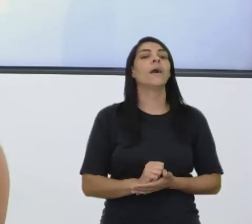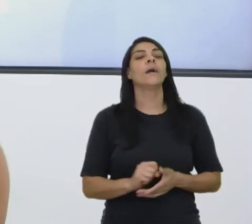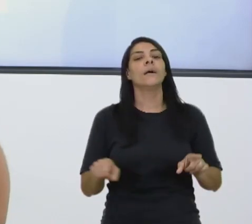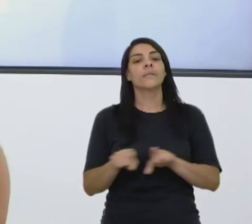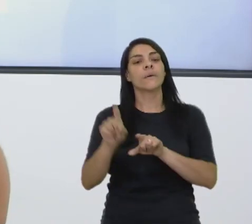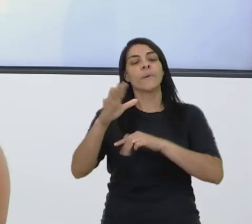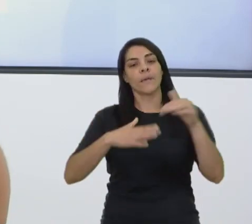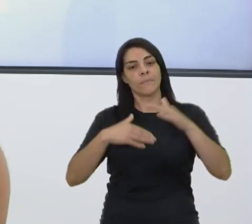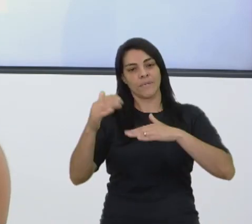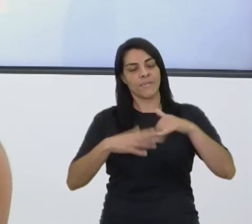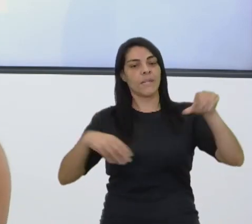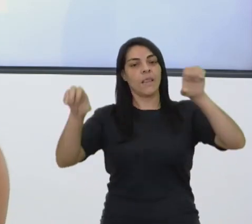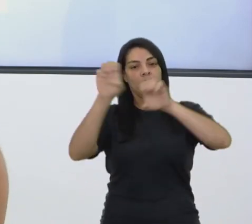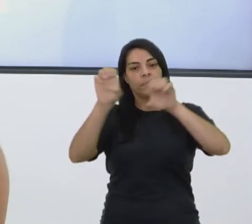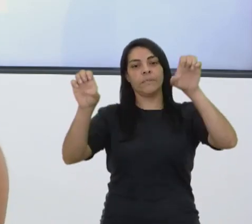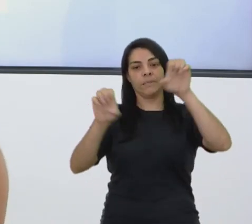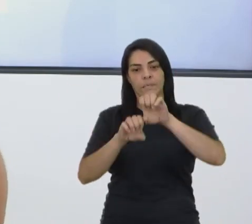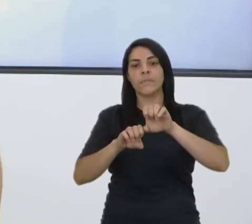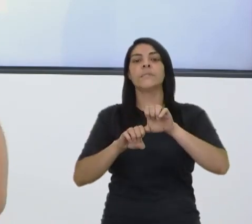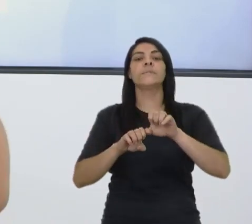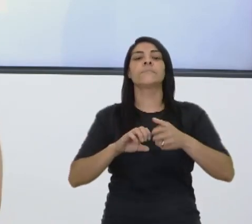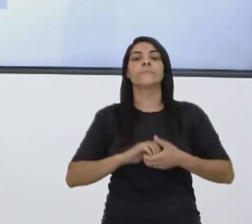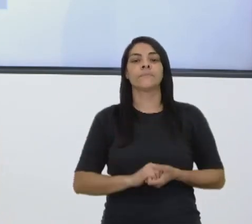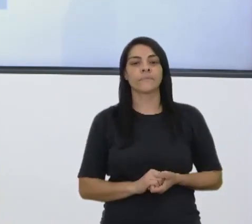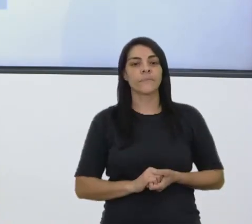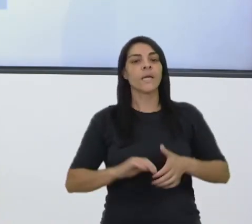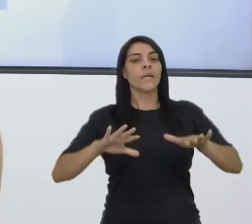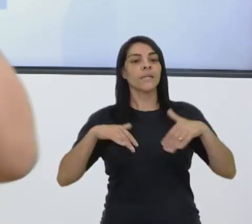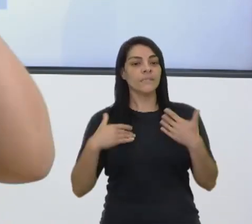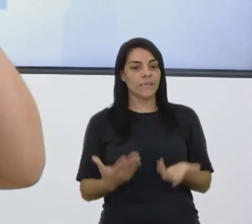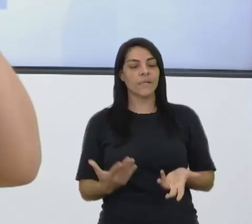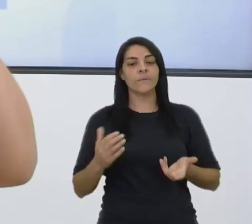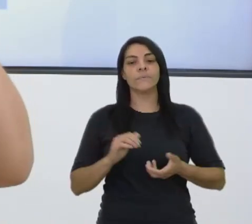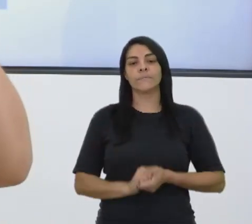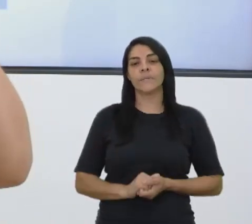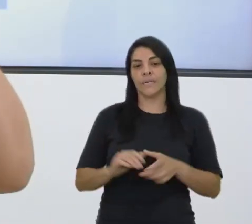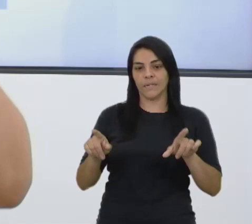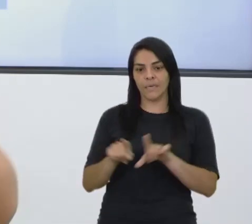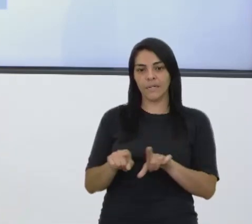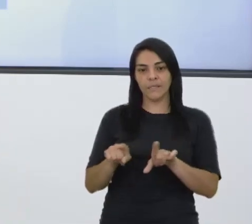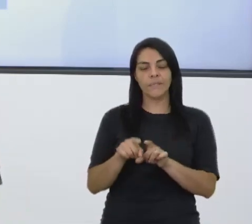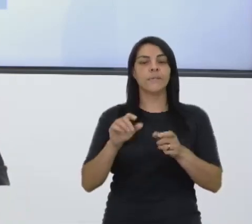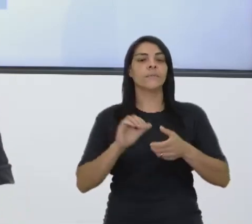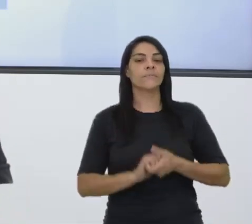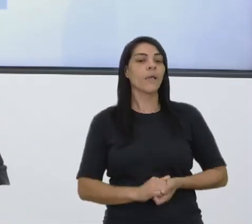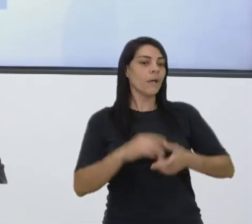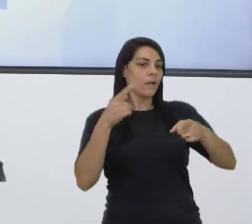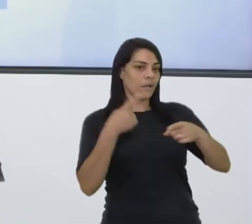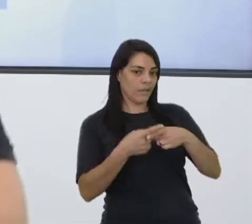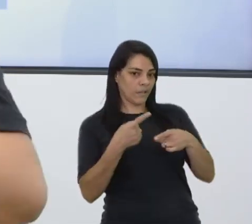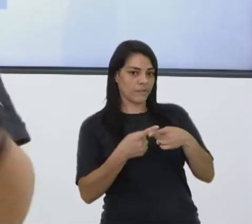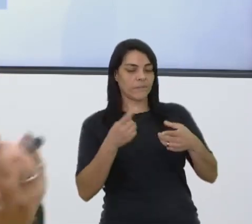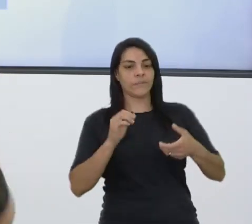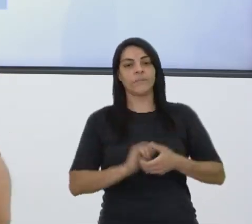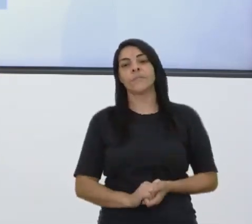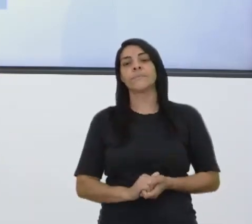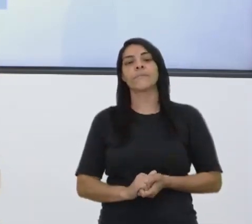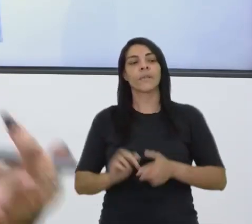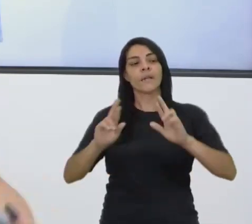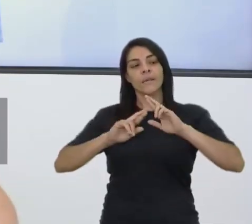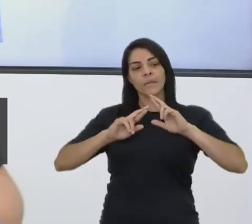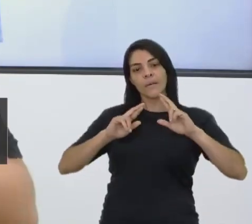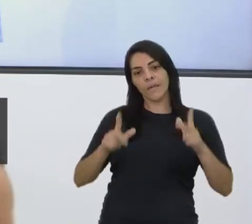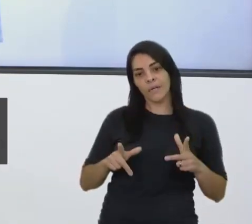eixos estruturantes, tá? Então, e as habilidades? Por quê? Indiferente de em